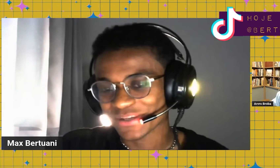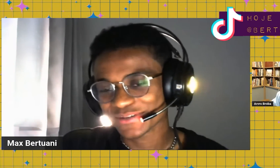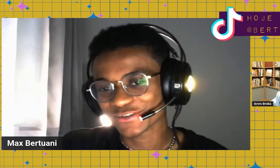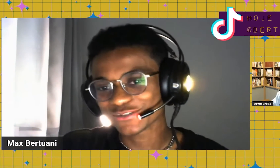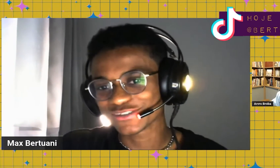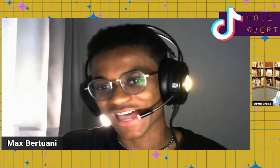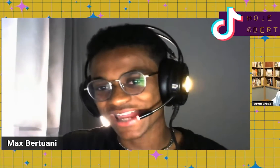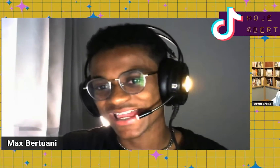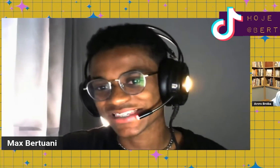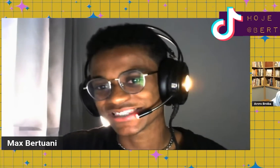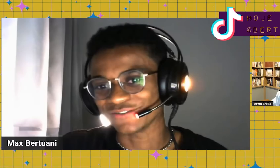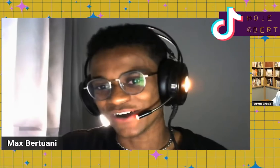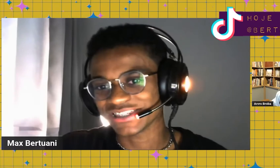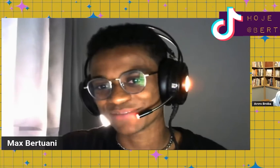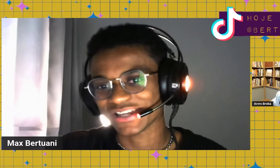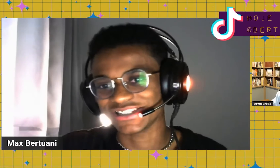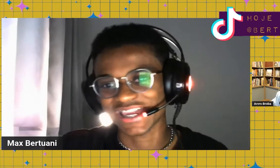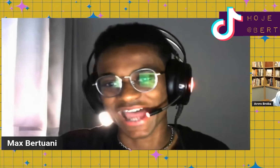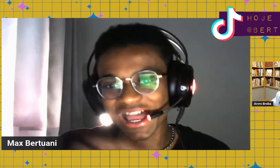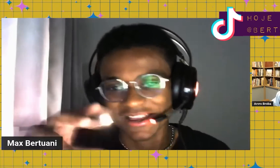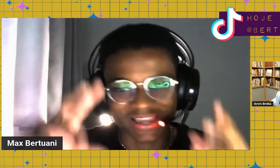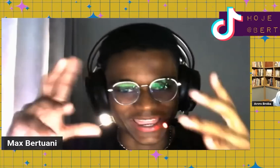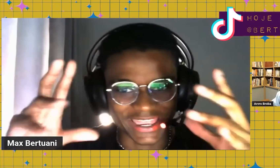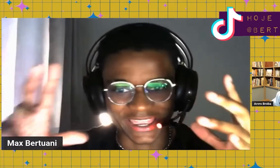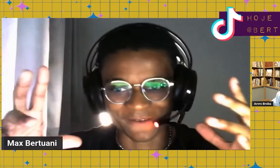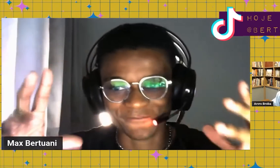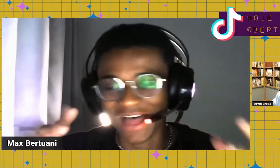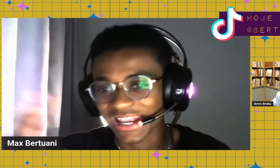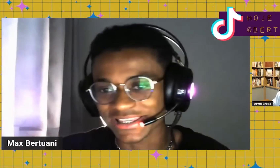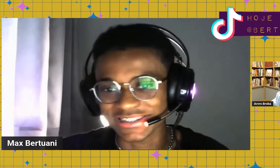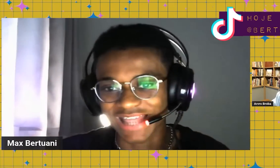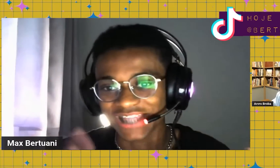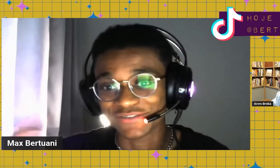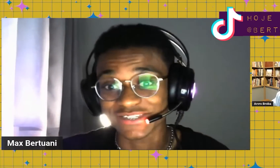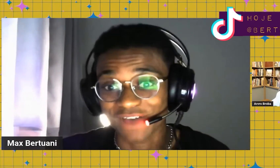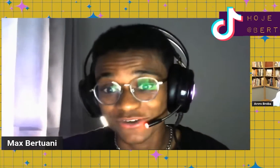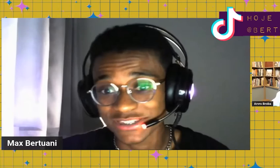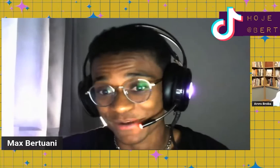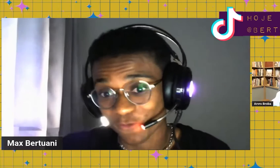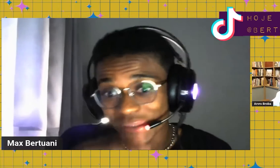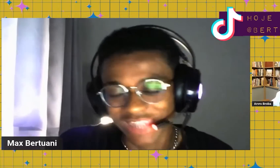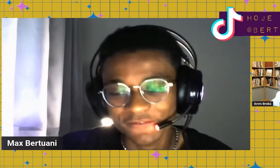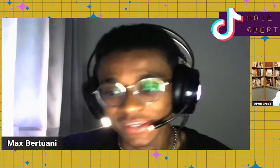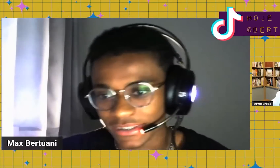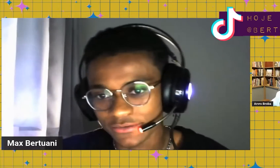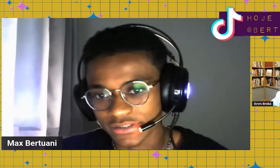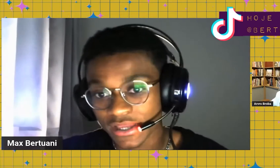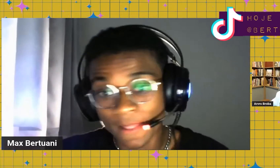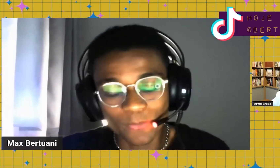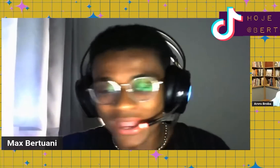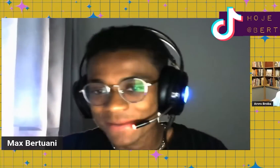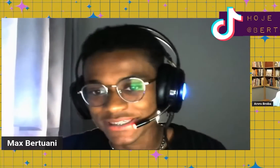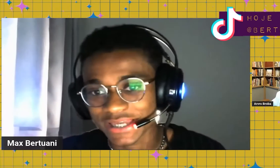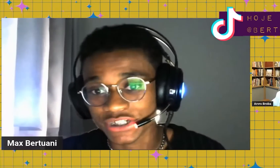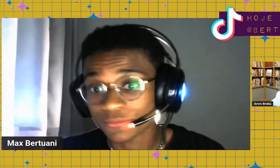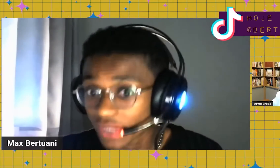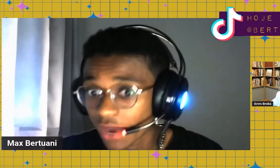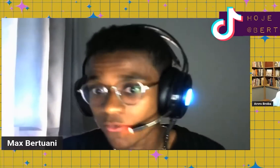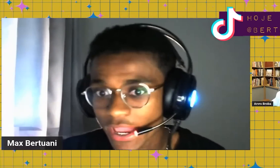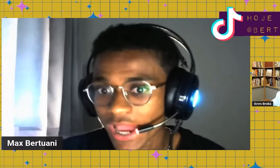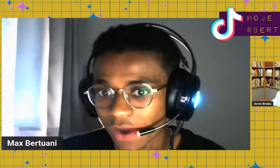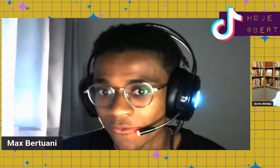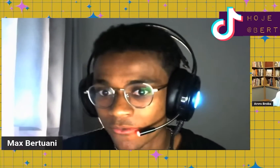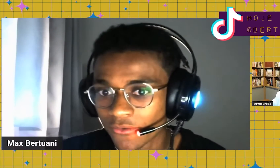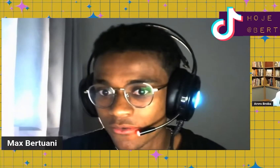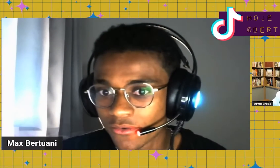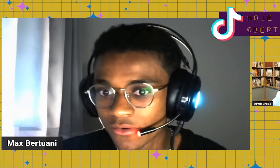e para as pessoas usarem essas vozes para gerar falas e narrativas falsas para comentar fake News não é mais exagero